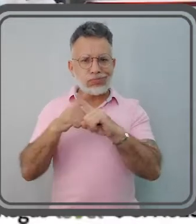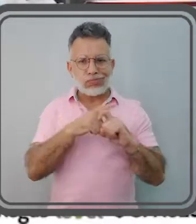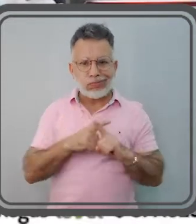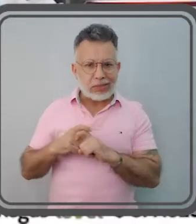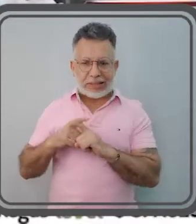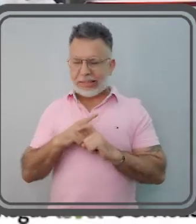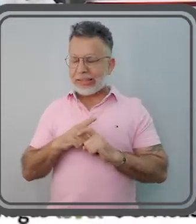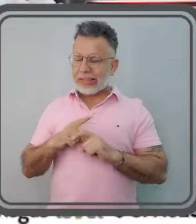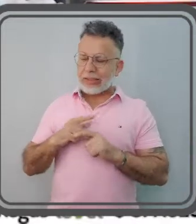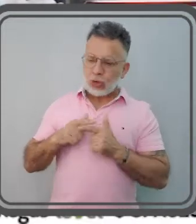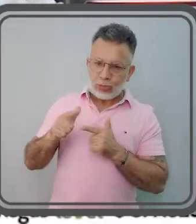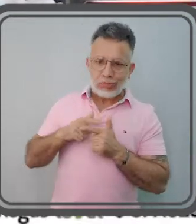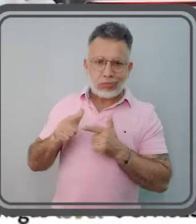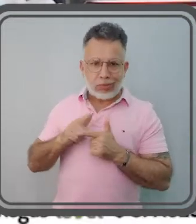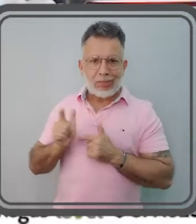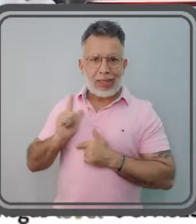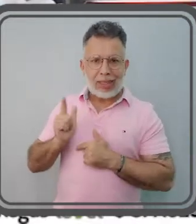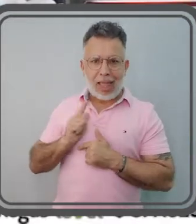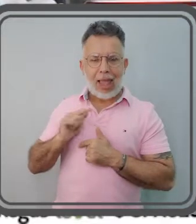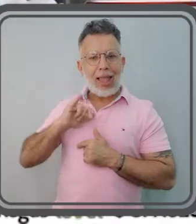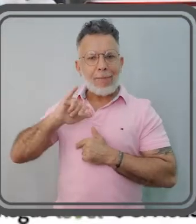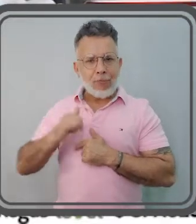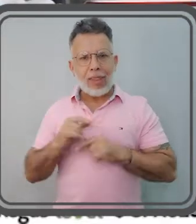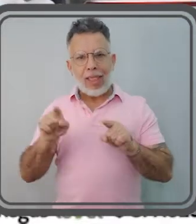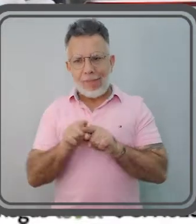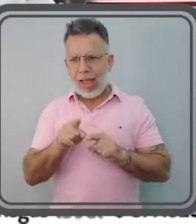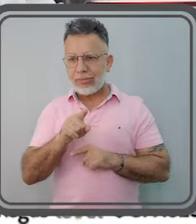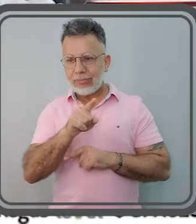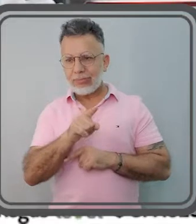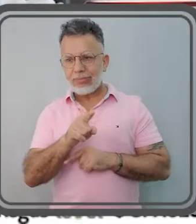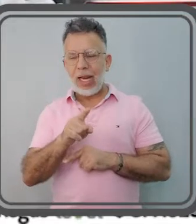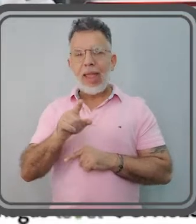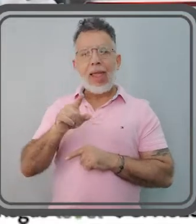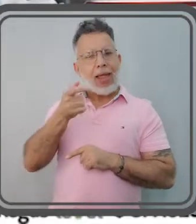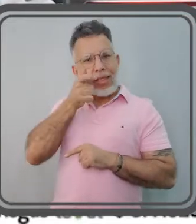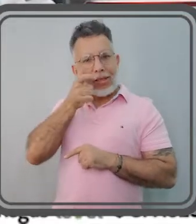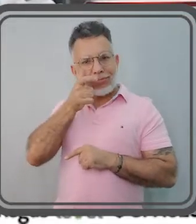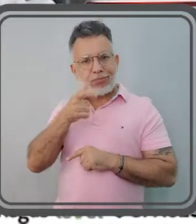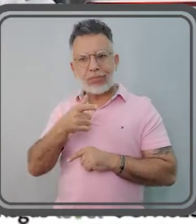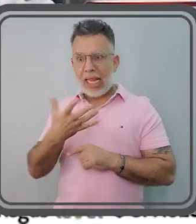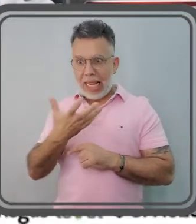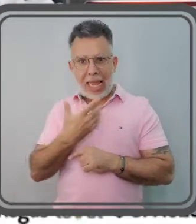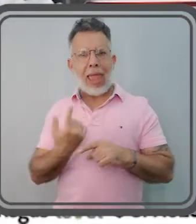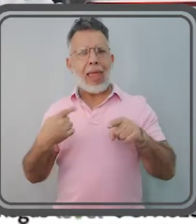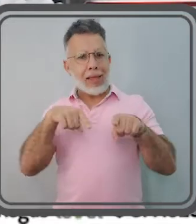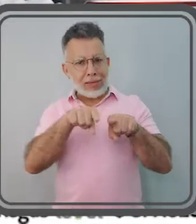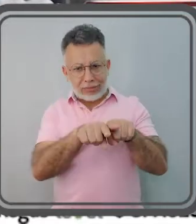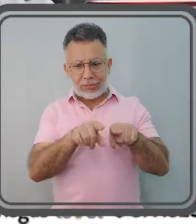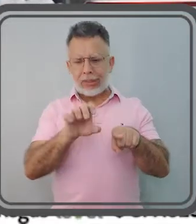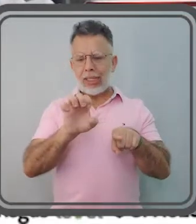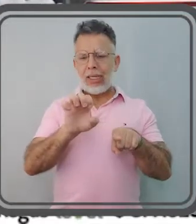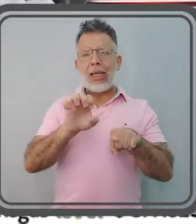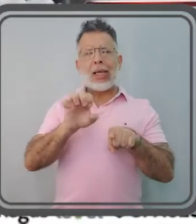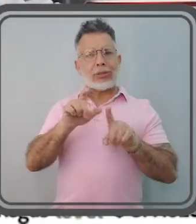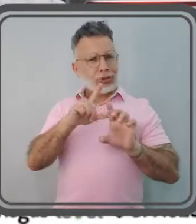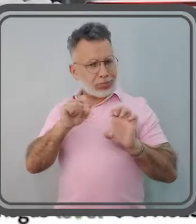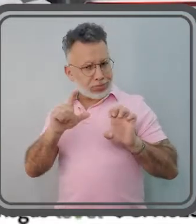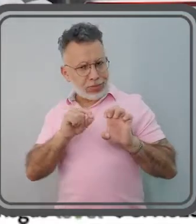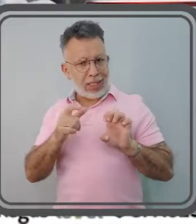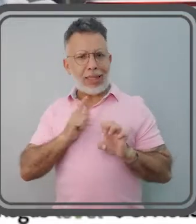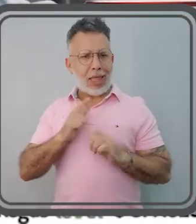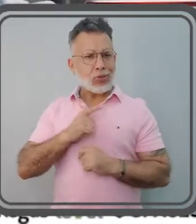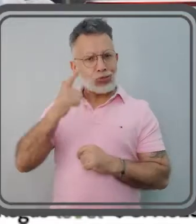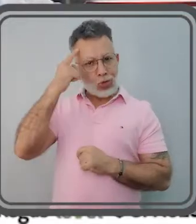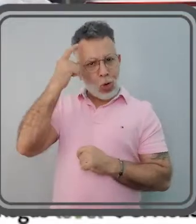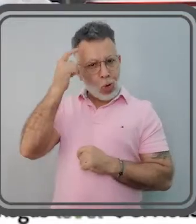nos assistindo, que quer empreender, que tem um sonho, né? Tá aí o exemplo do Lucas, né? Que já, obviamente,